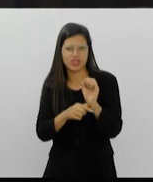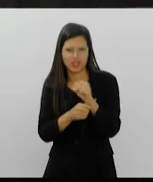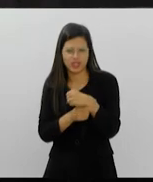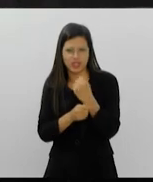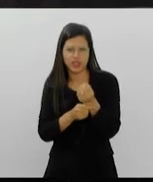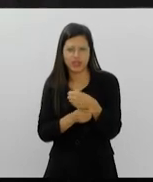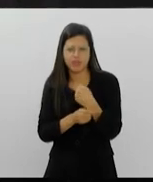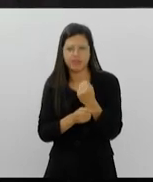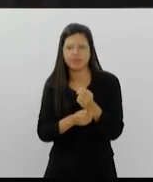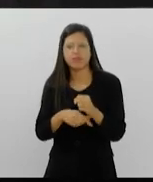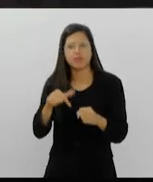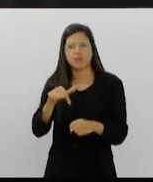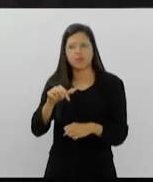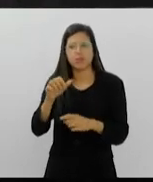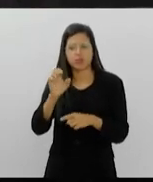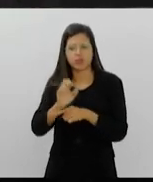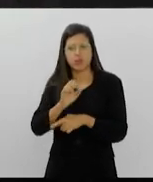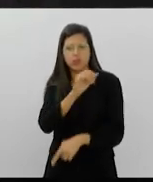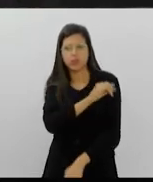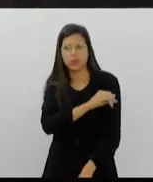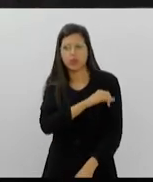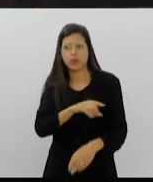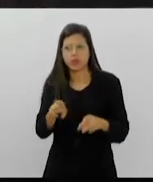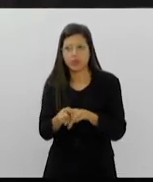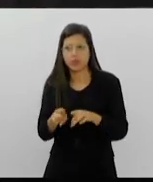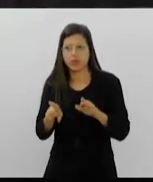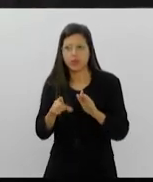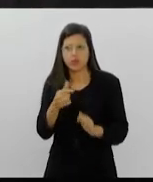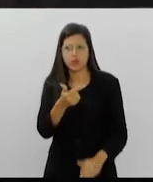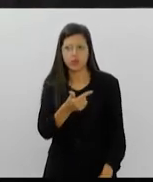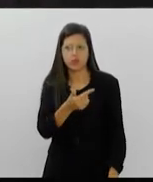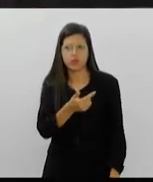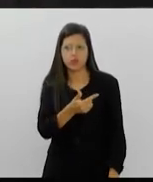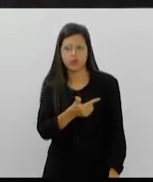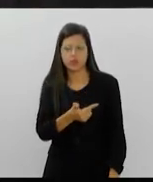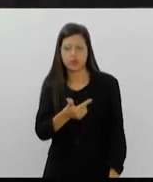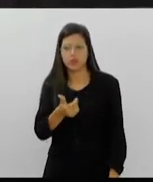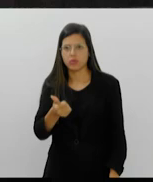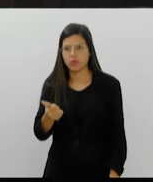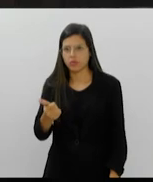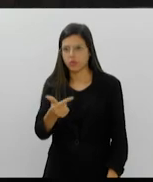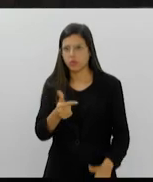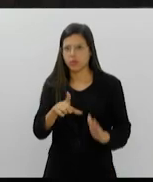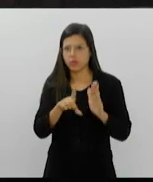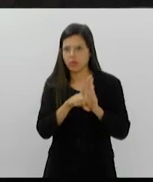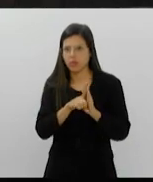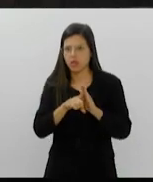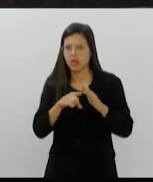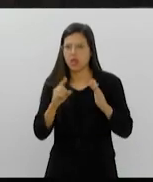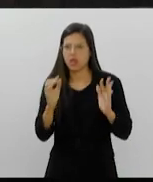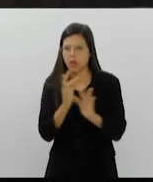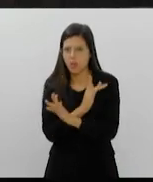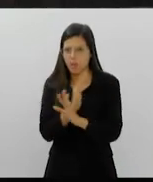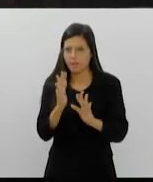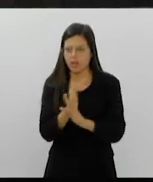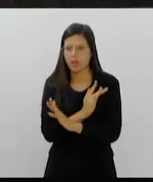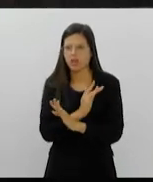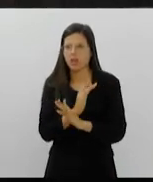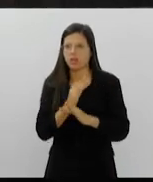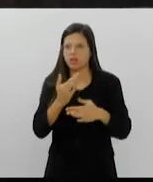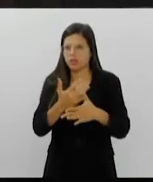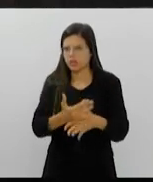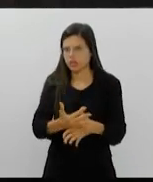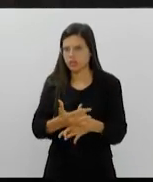Rio de Janeiro, a lei da mobilidade urbana de número 212, por exemplo, que tem revitalizado